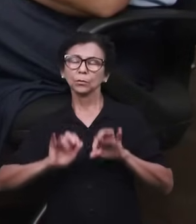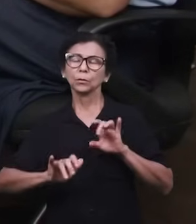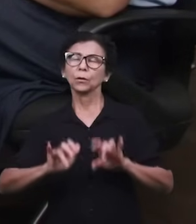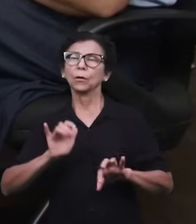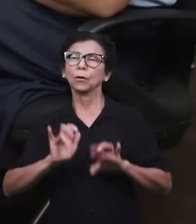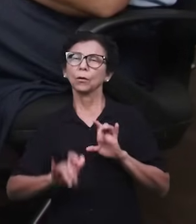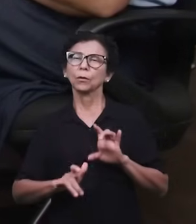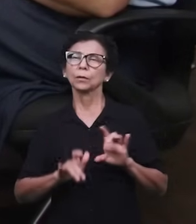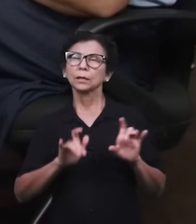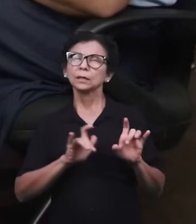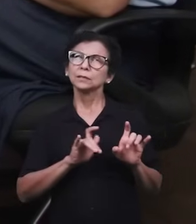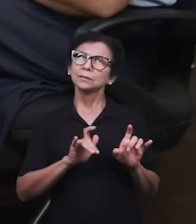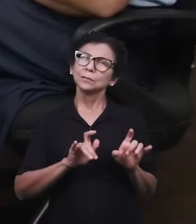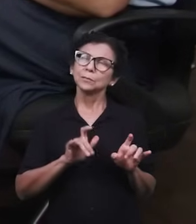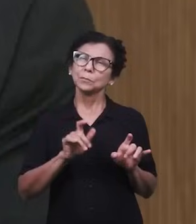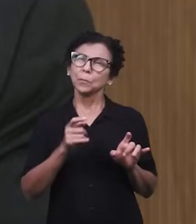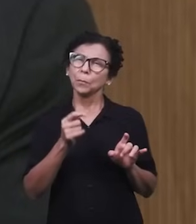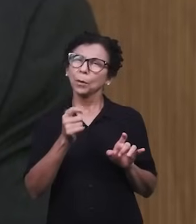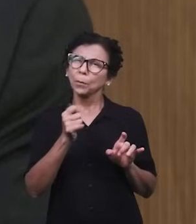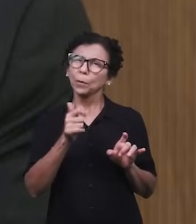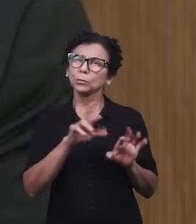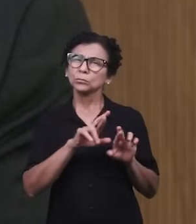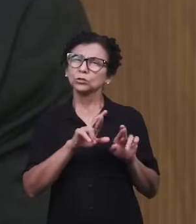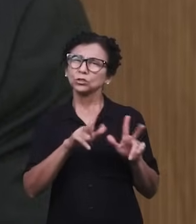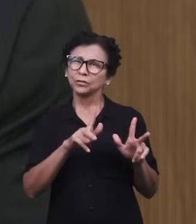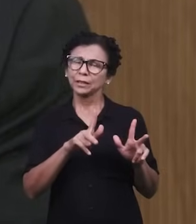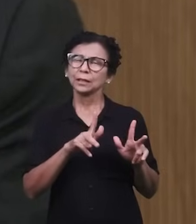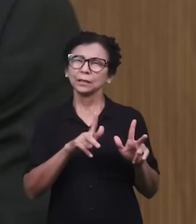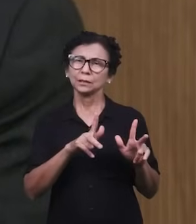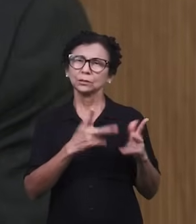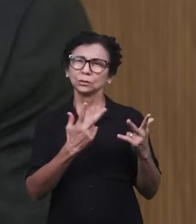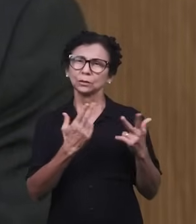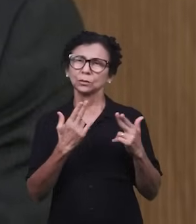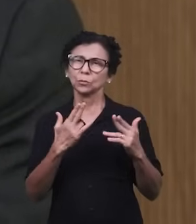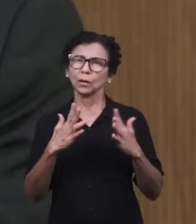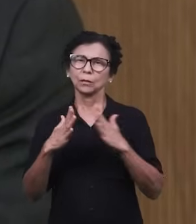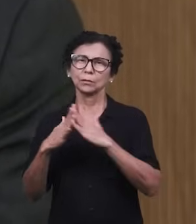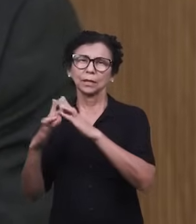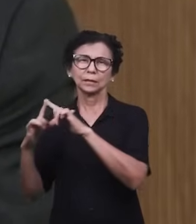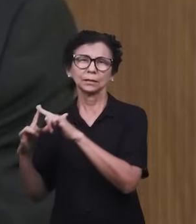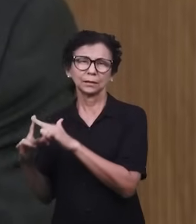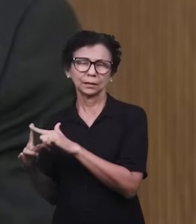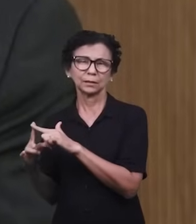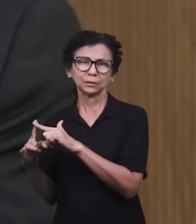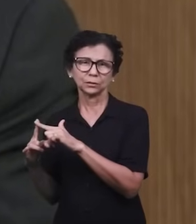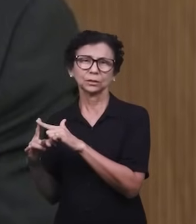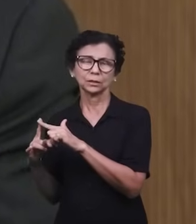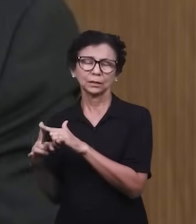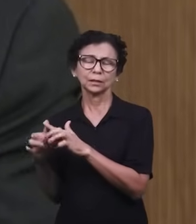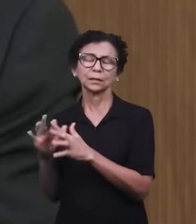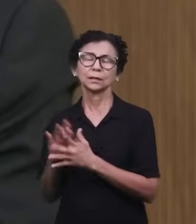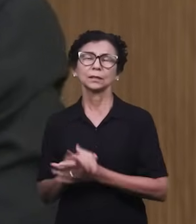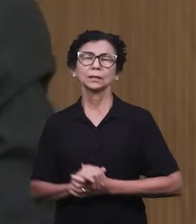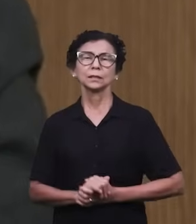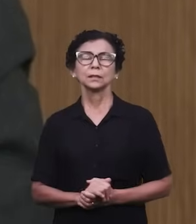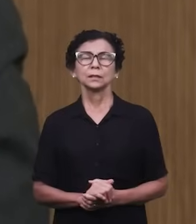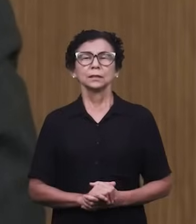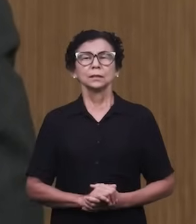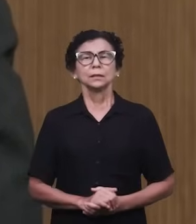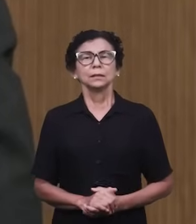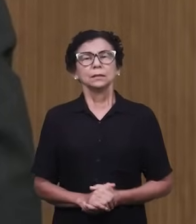ali. Eu me lembro de um dom que o Senhor deu, que enquanto ela tocava, outras notas que não